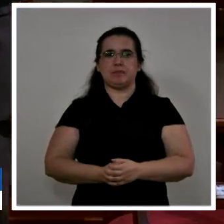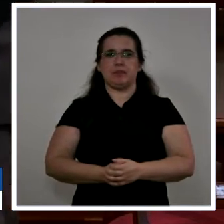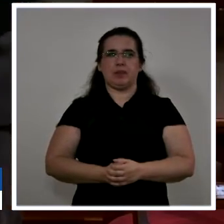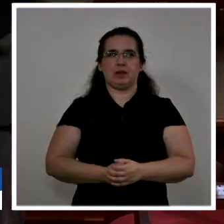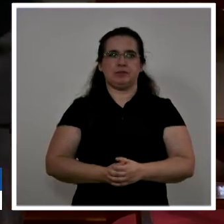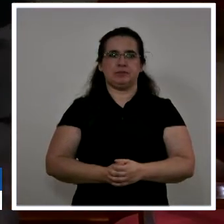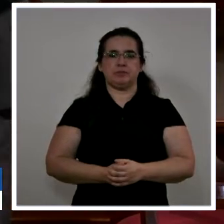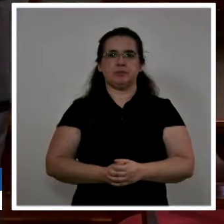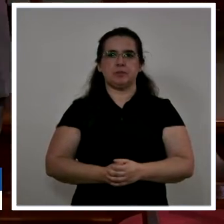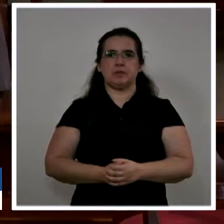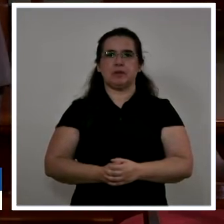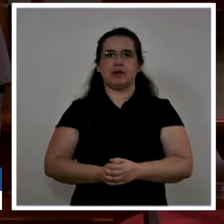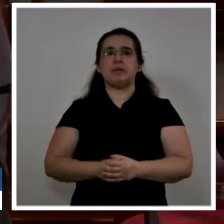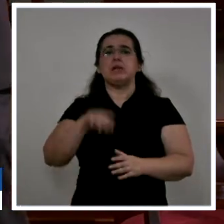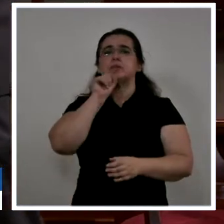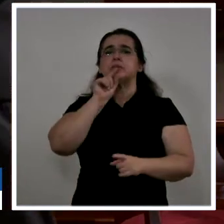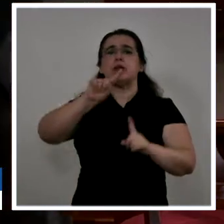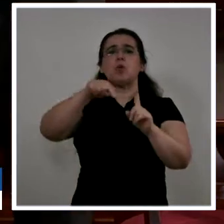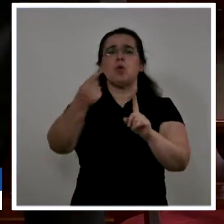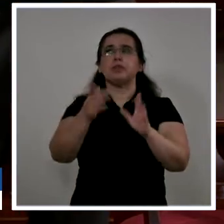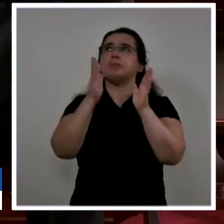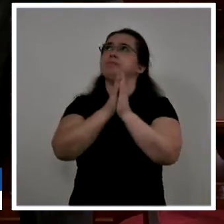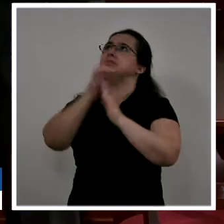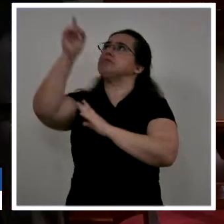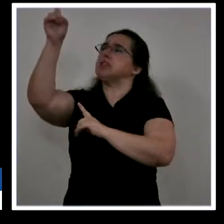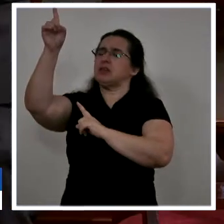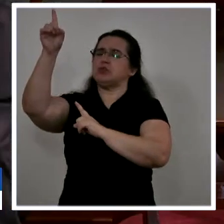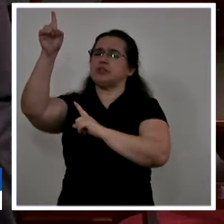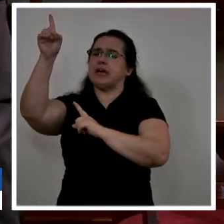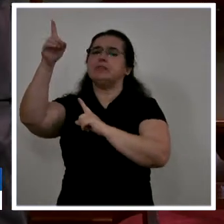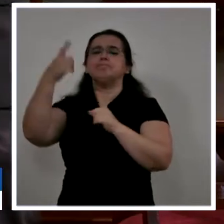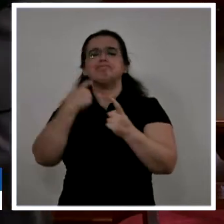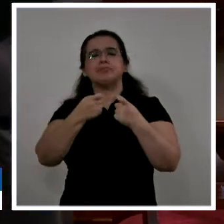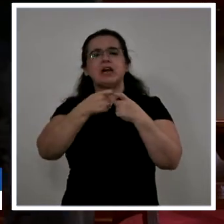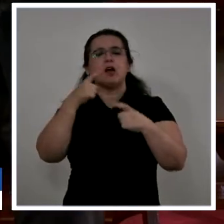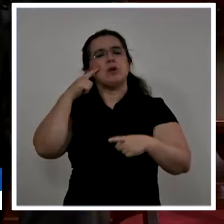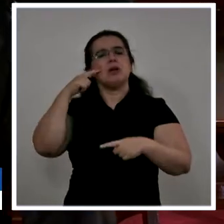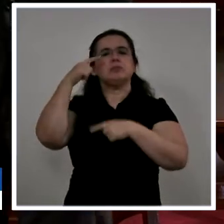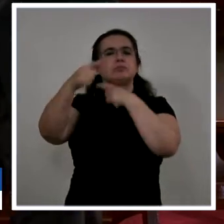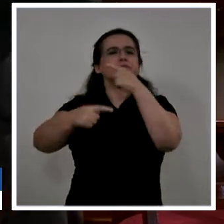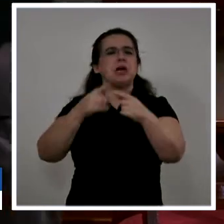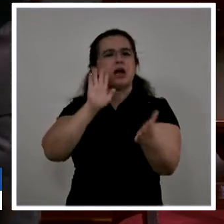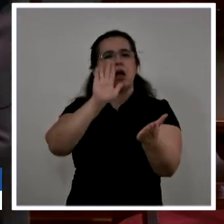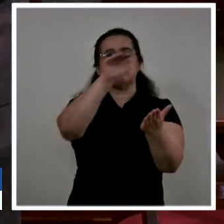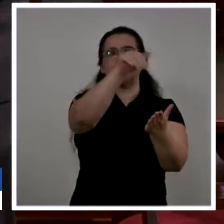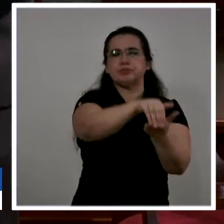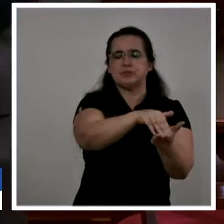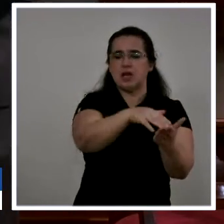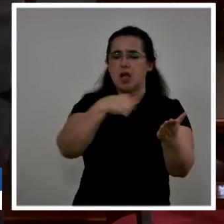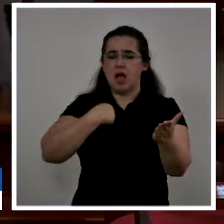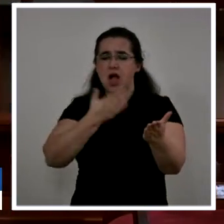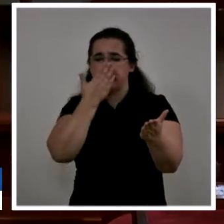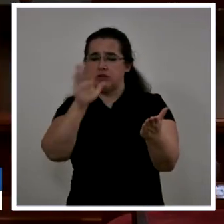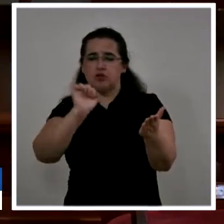experience of my grandchildren is. A outra possibilidade é que Deus está simplesmente a constatar uma relação de causa e efeito entre aquilo que eu faço e